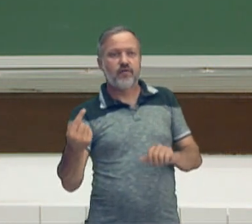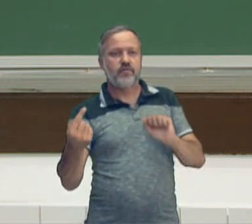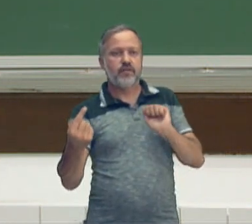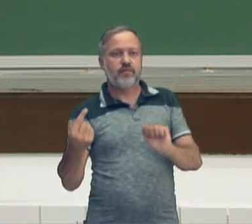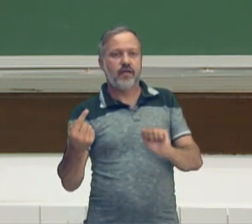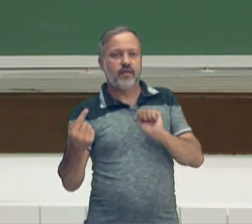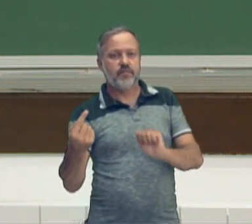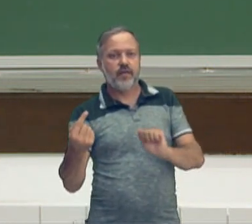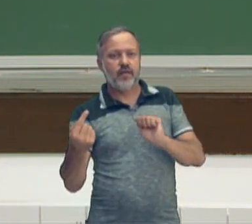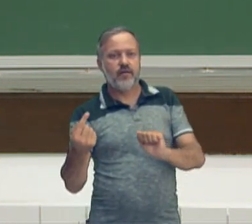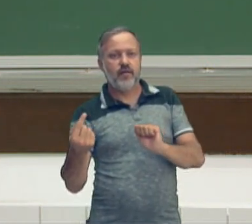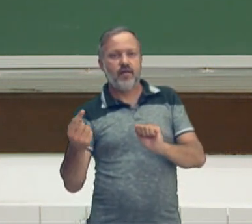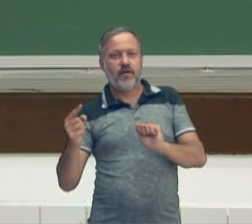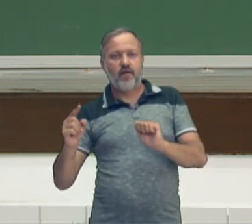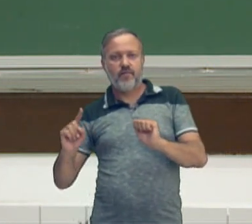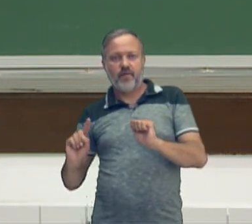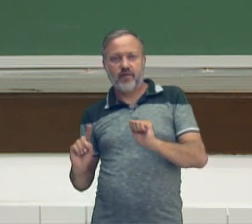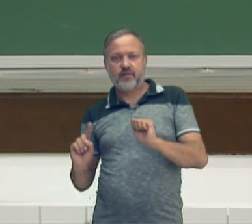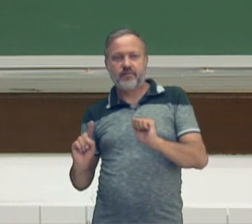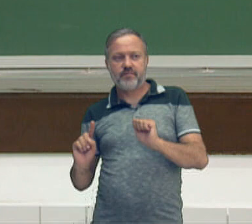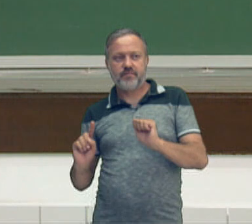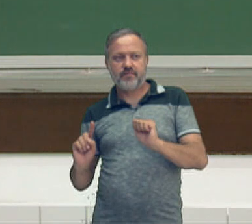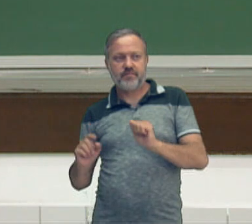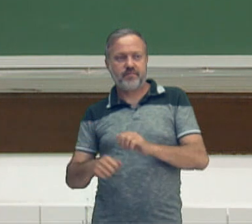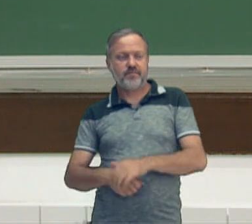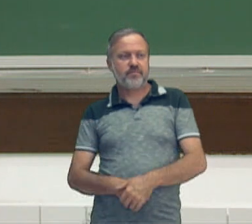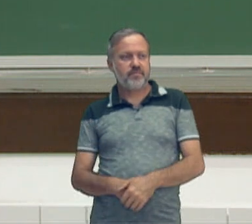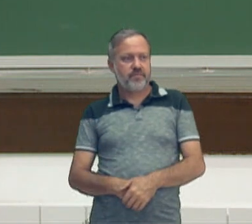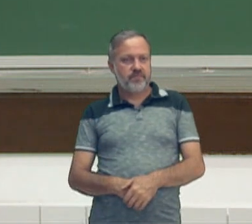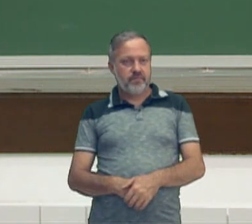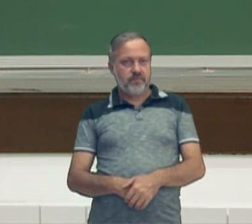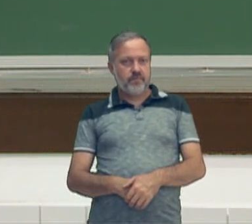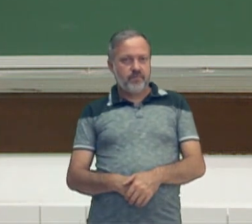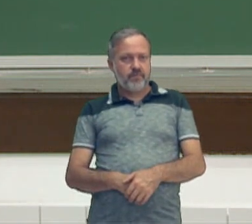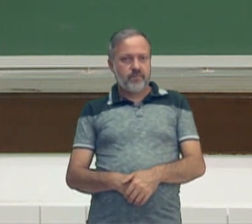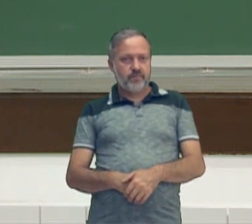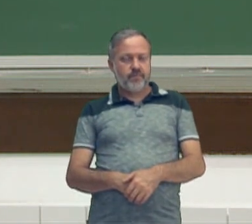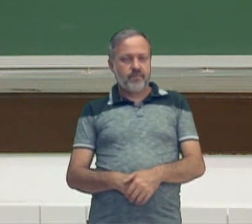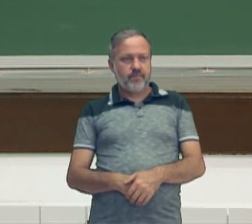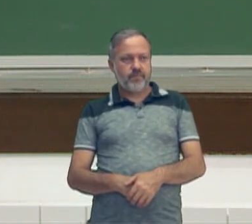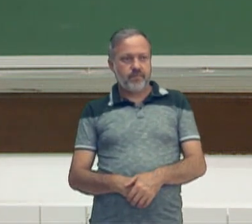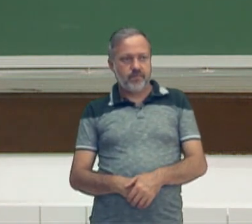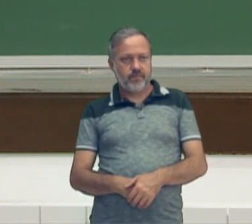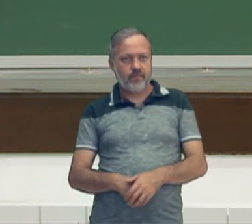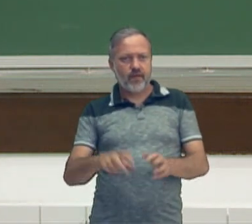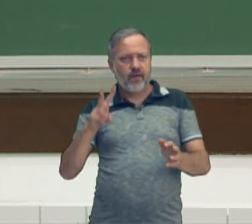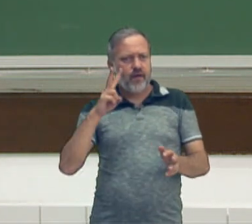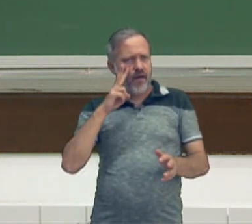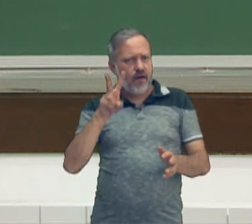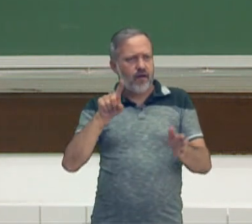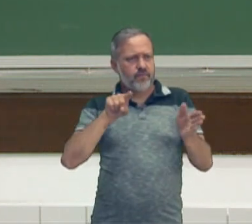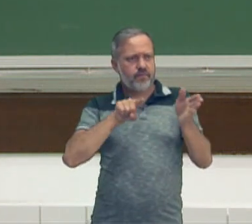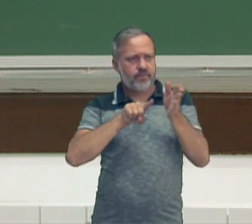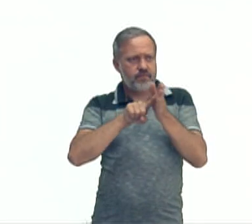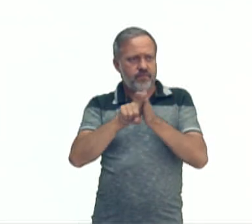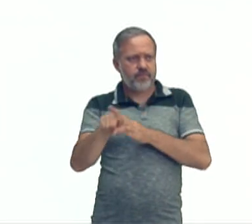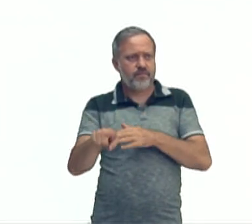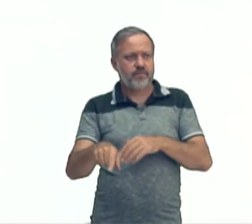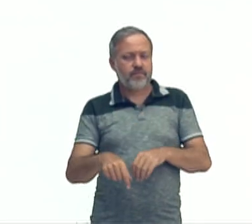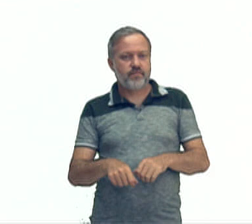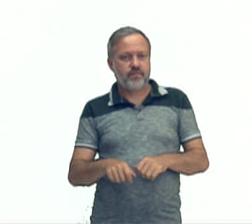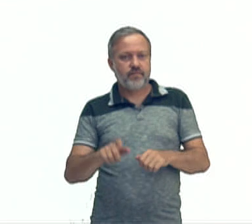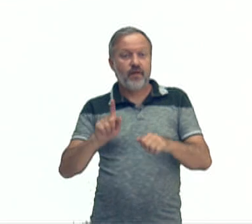determinado período e retorna. Certo? Muito bem, vamos para mais esse quiz. Esse eu vou ler junto com vocês. Olá.